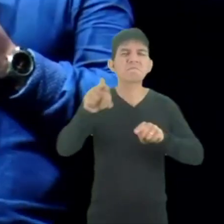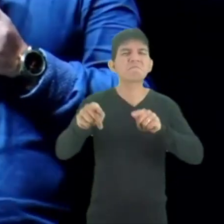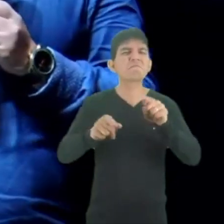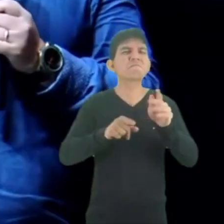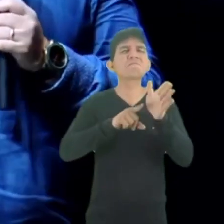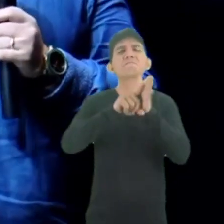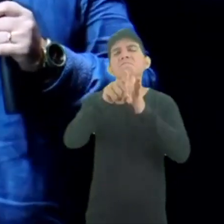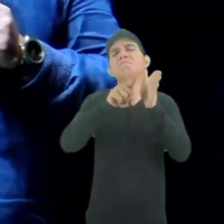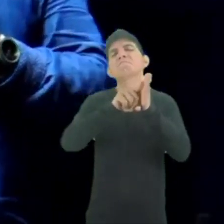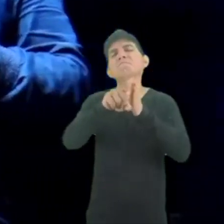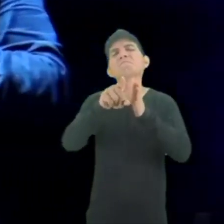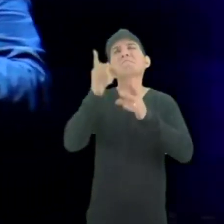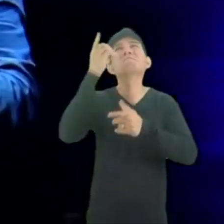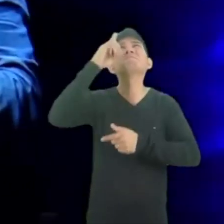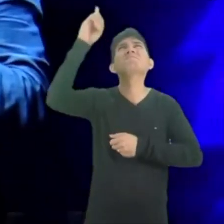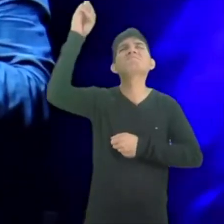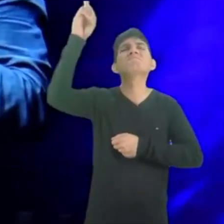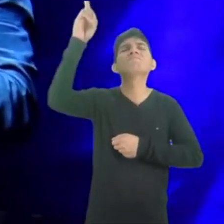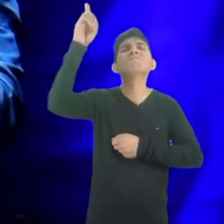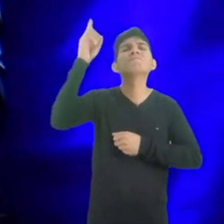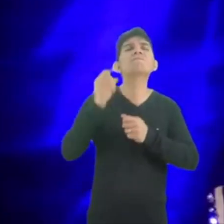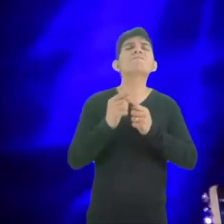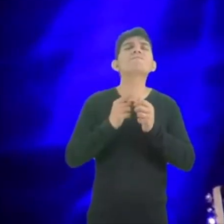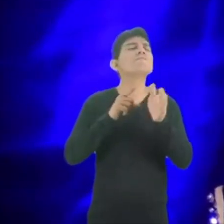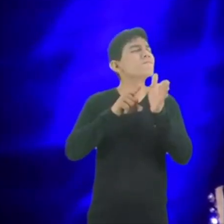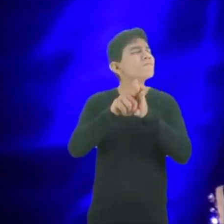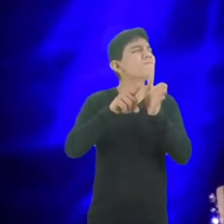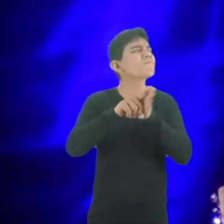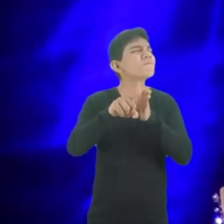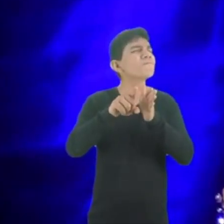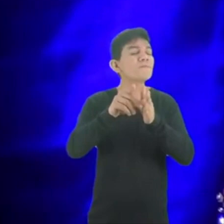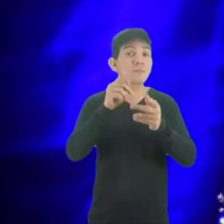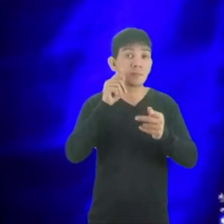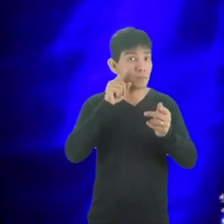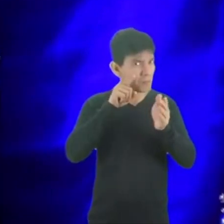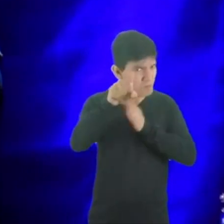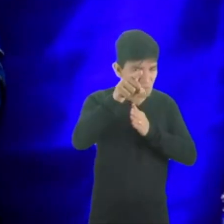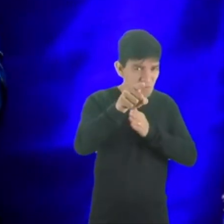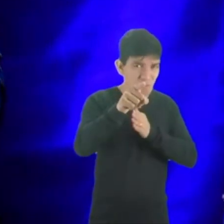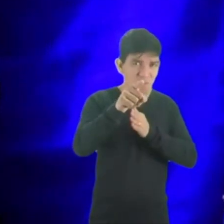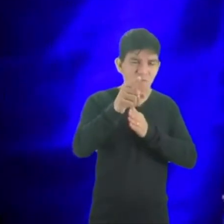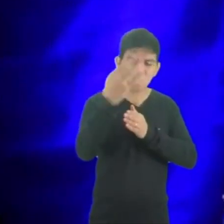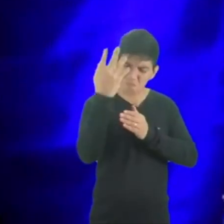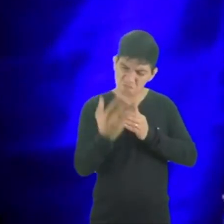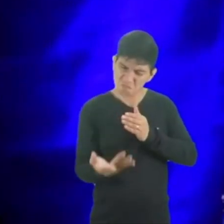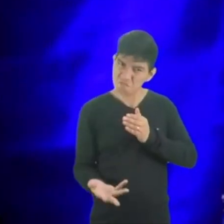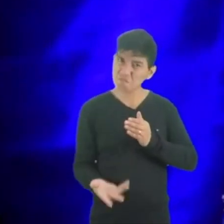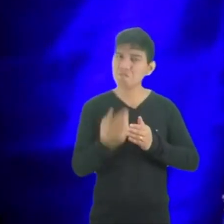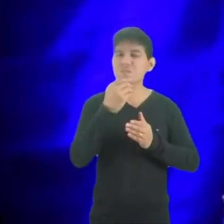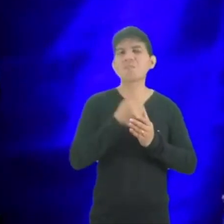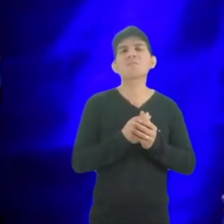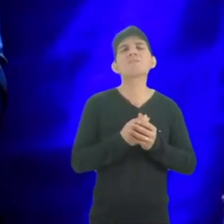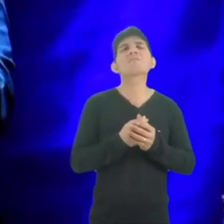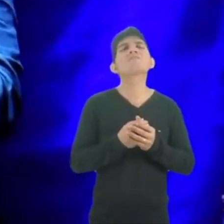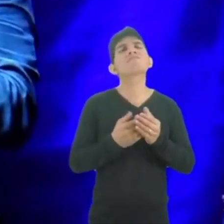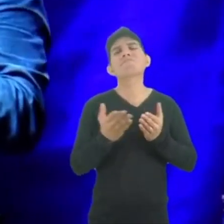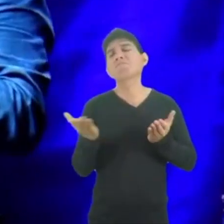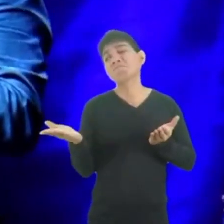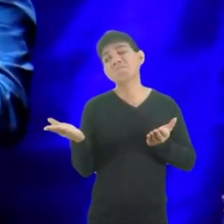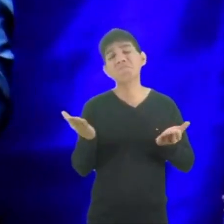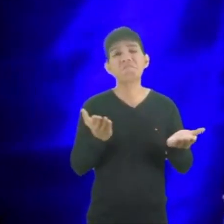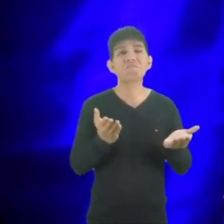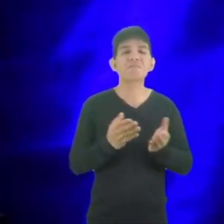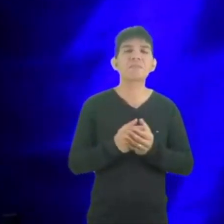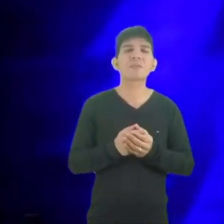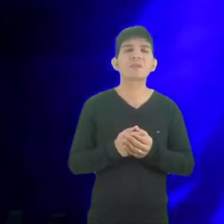questionam a Deus e fazem essa pergunta de maneira direta ou de maneira indireta. E se nós queremos